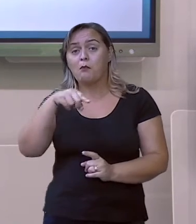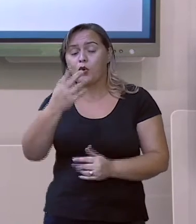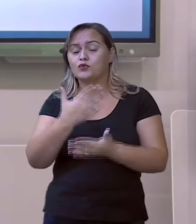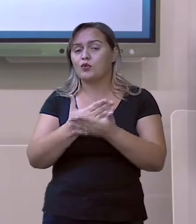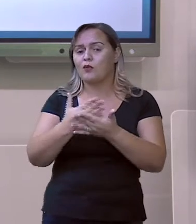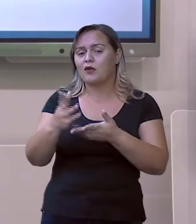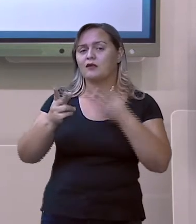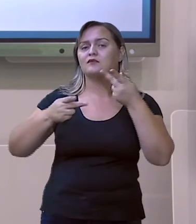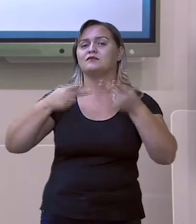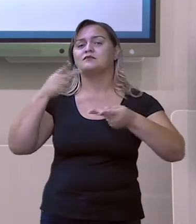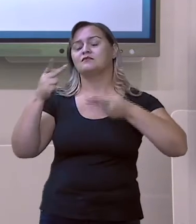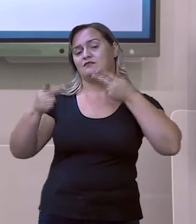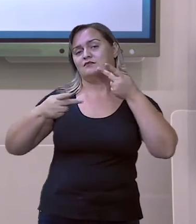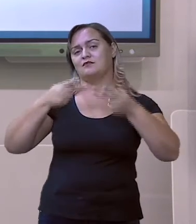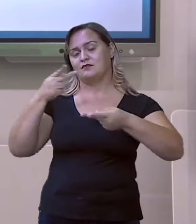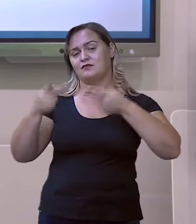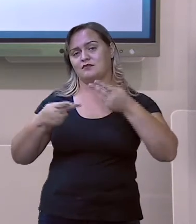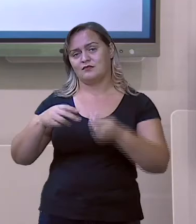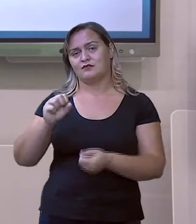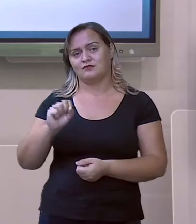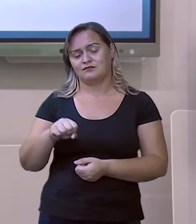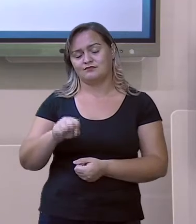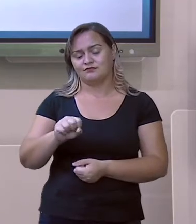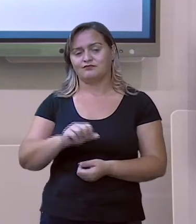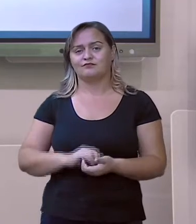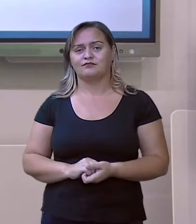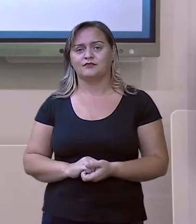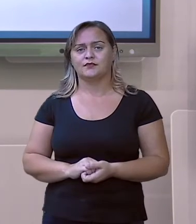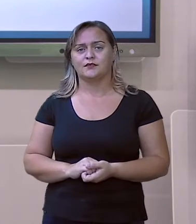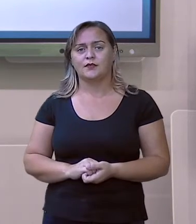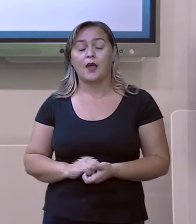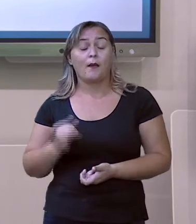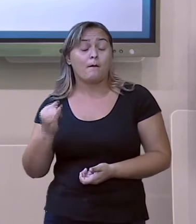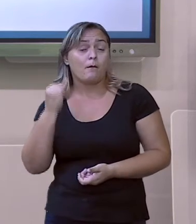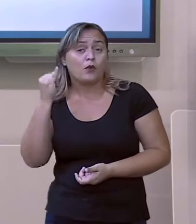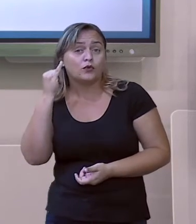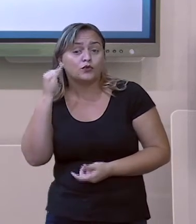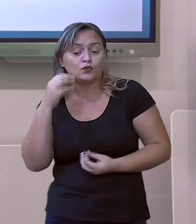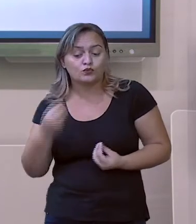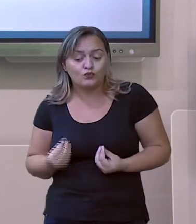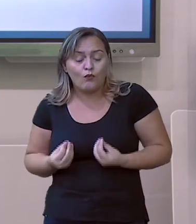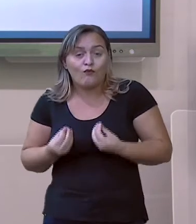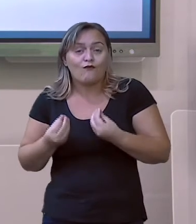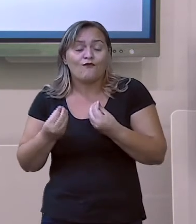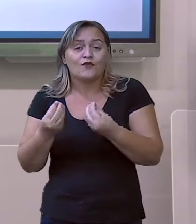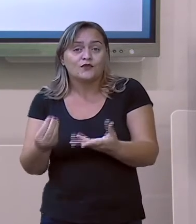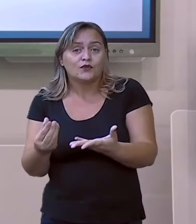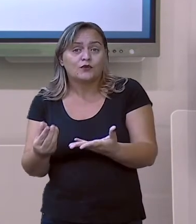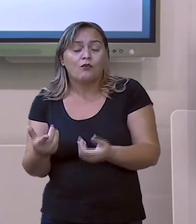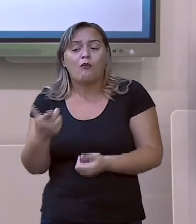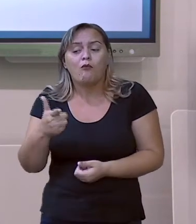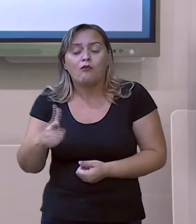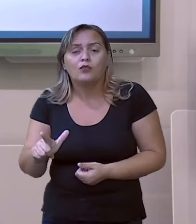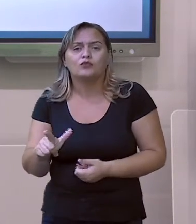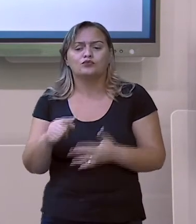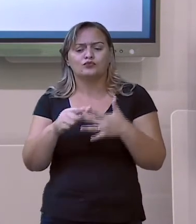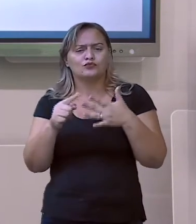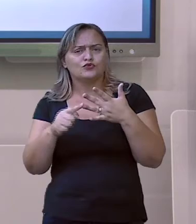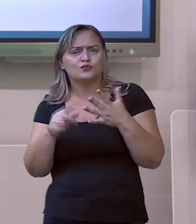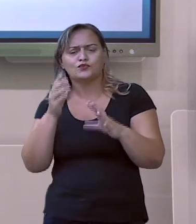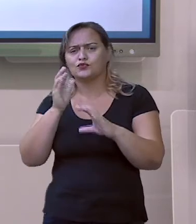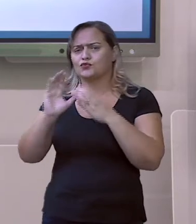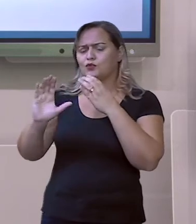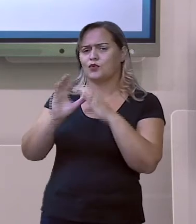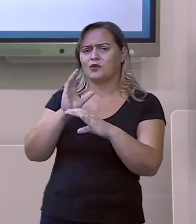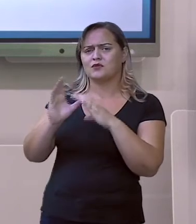gente oferecer outro sistema para que a criança possa se comunicar e aprender a língua antes de ser capaz de falar. Mas